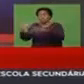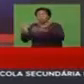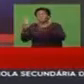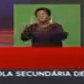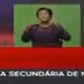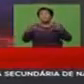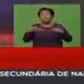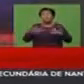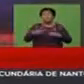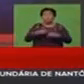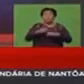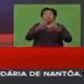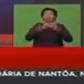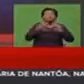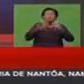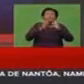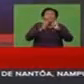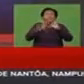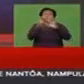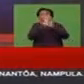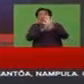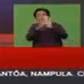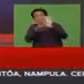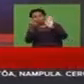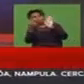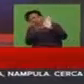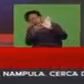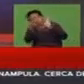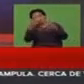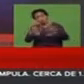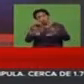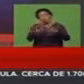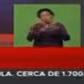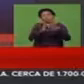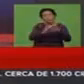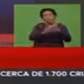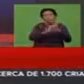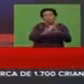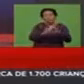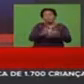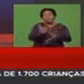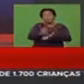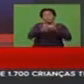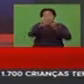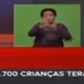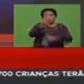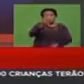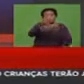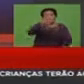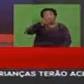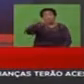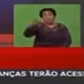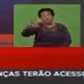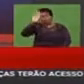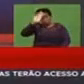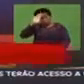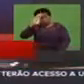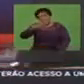a vídeo assistida foi usada para operar com sucesso dois pacientes com problemas pulmonares.